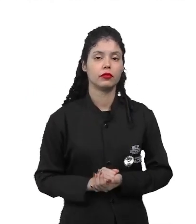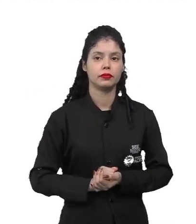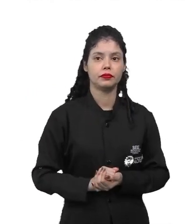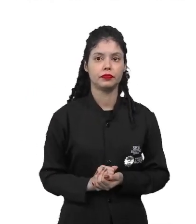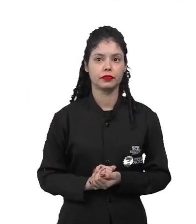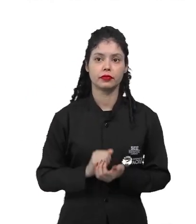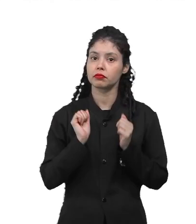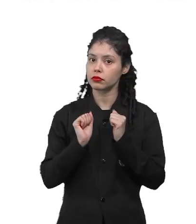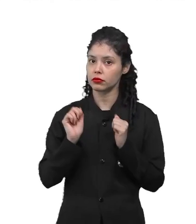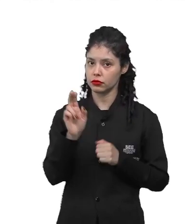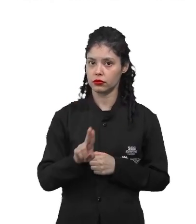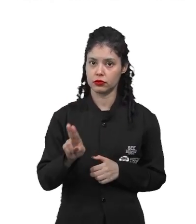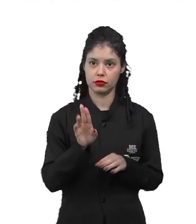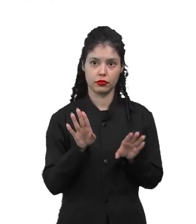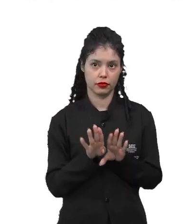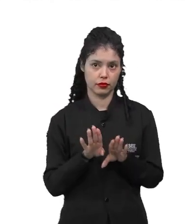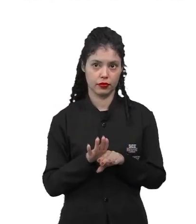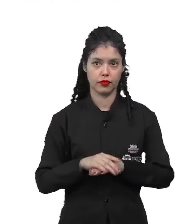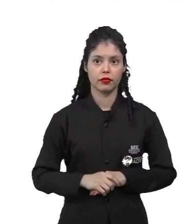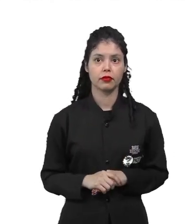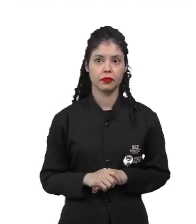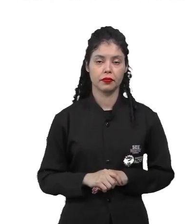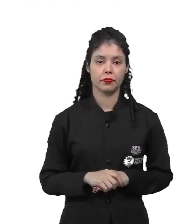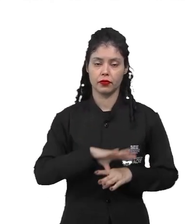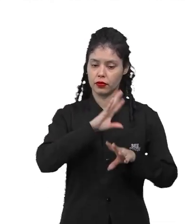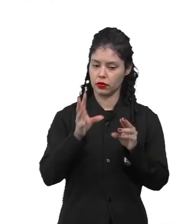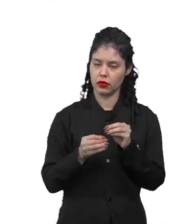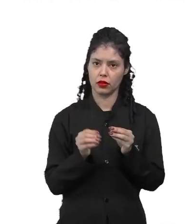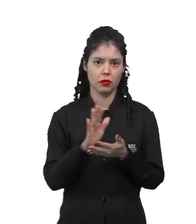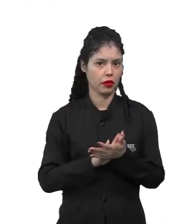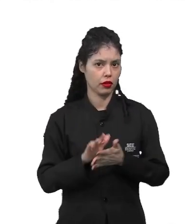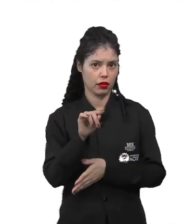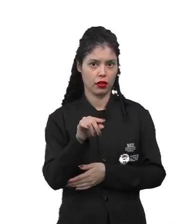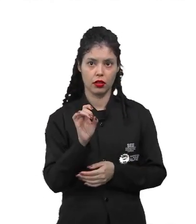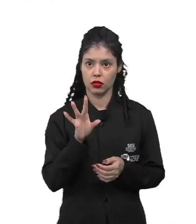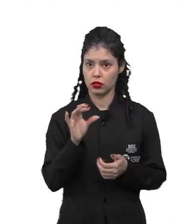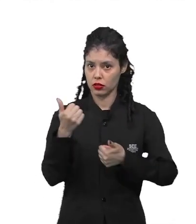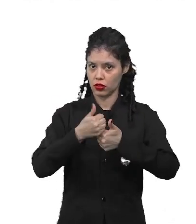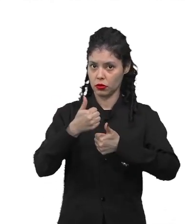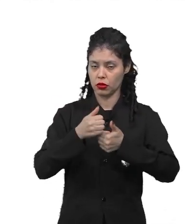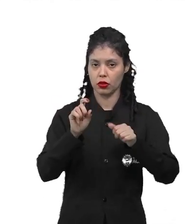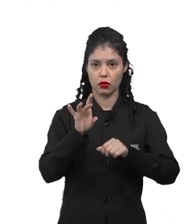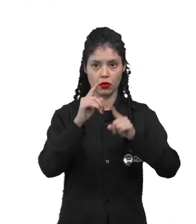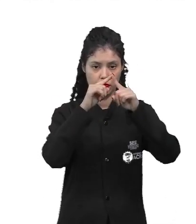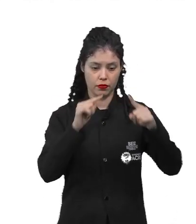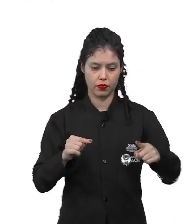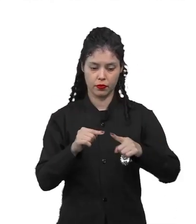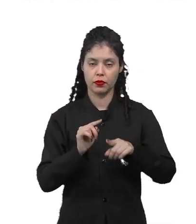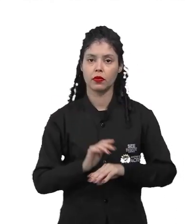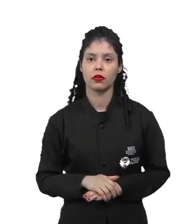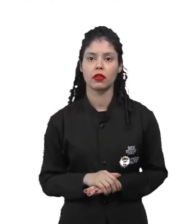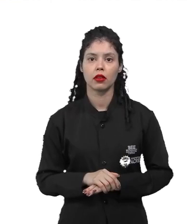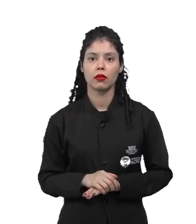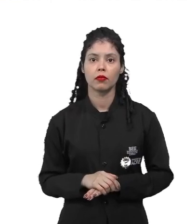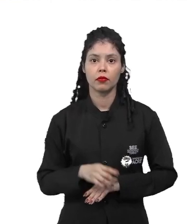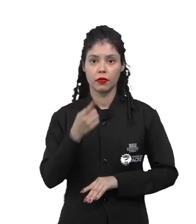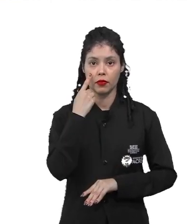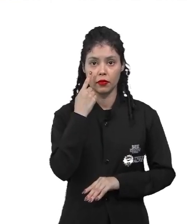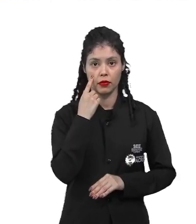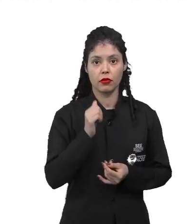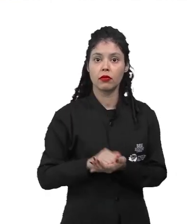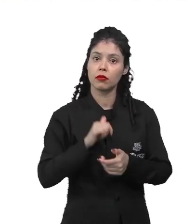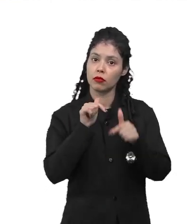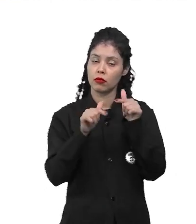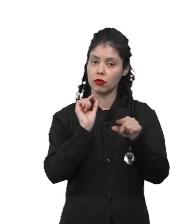usar essa fórmula também, tá? Essa aqui é a fórmula completa, que nada mais é do que a substituição de delta por b ao quadrado. Identificando aqui, aí eu